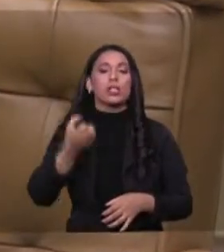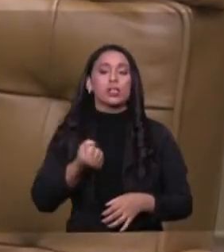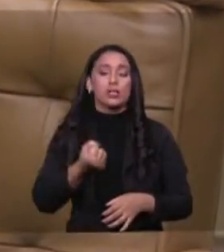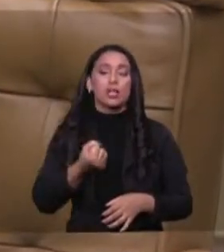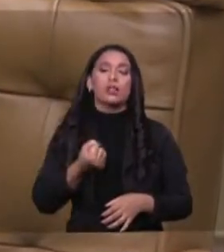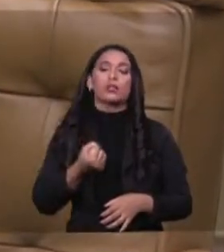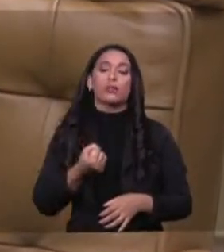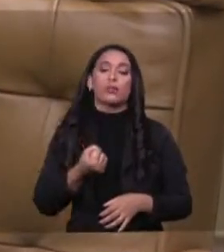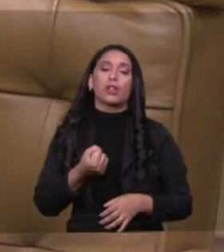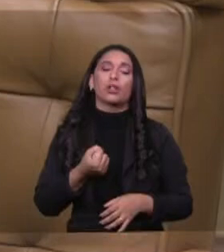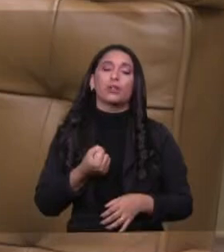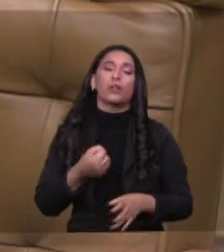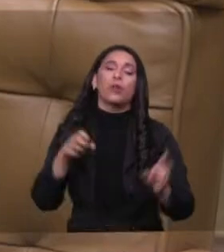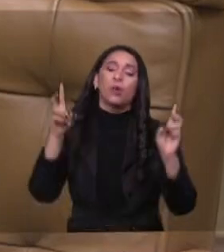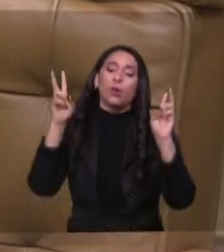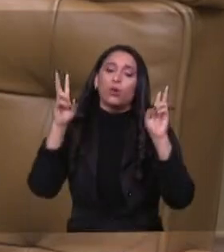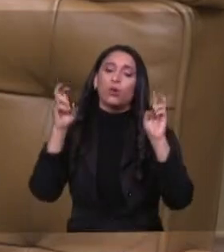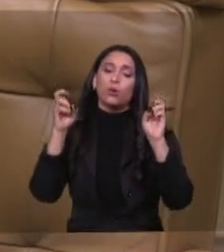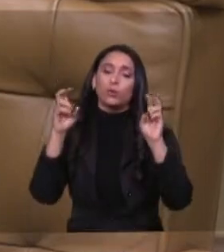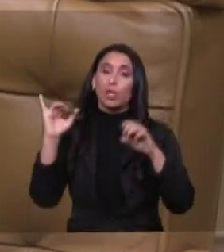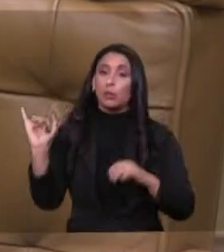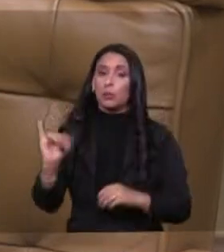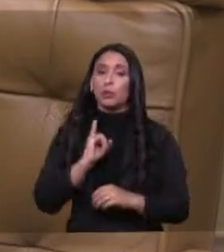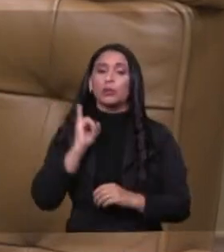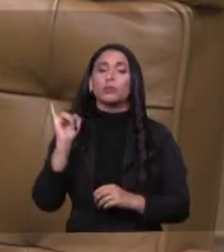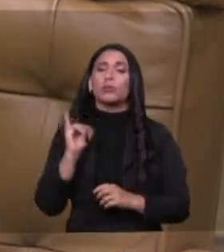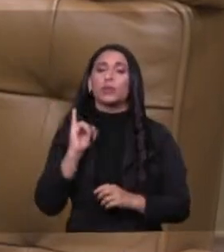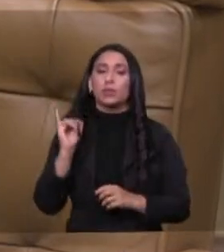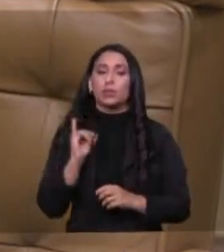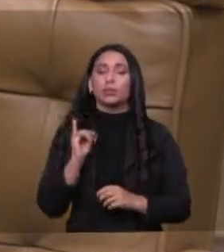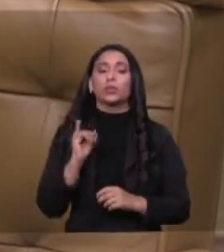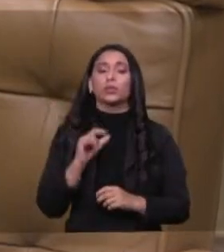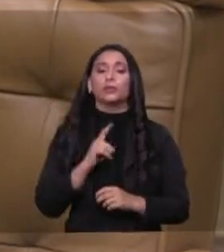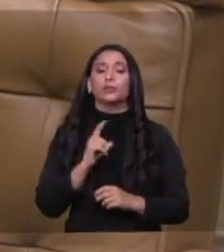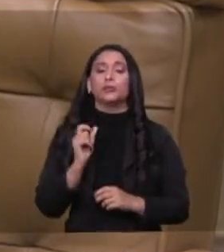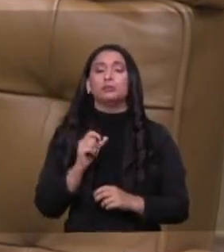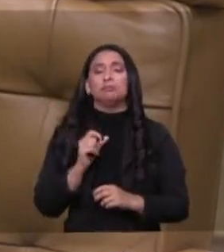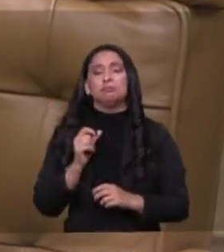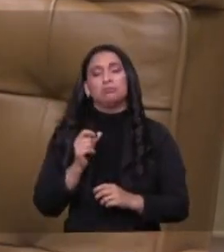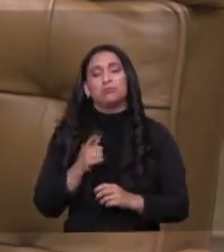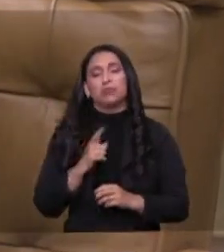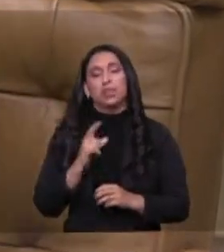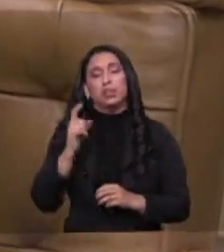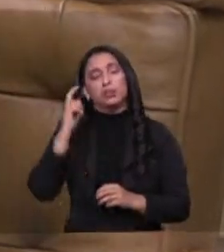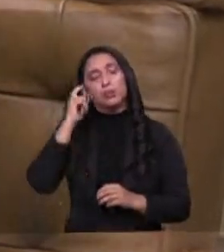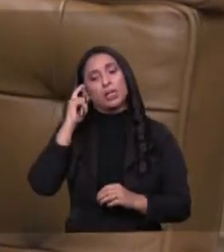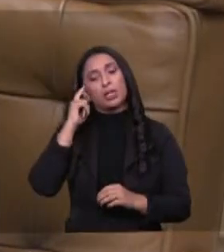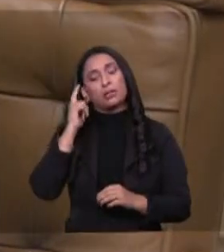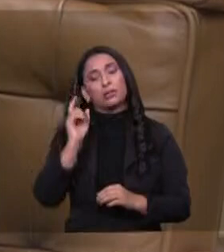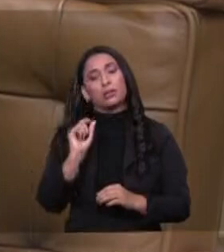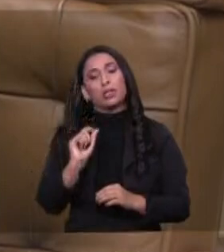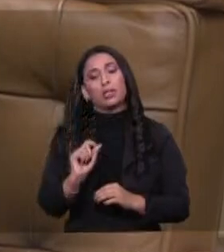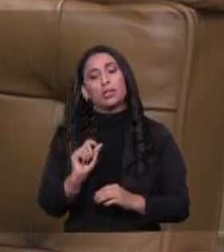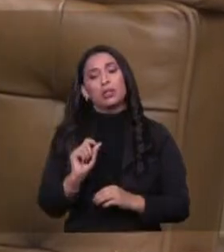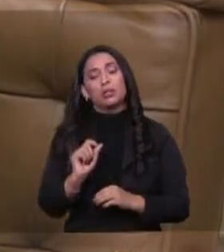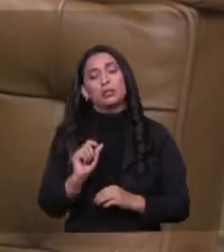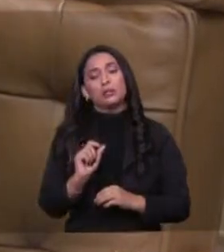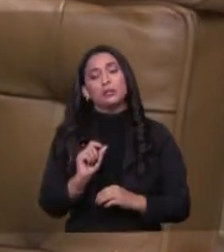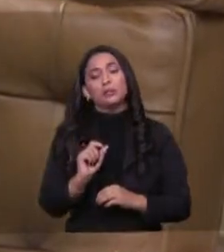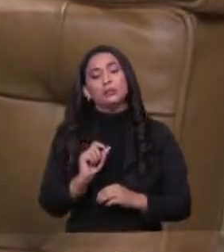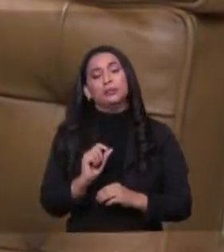se resolvendo uma questão relevante. Não acho benfazer que a gente esteja